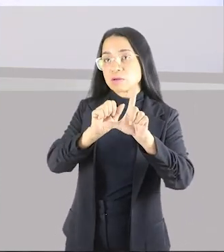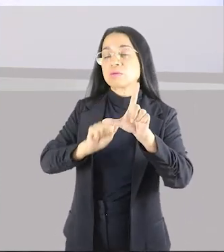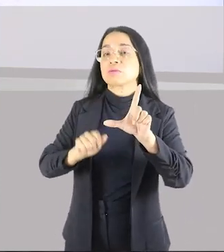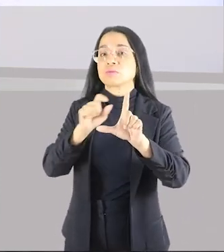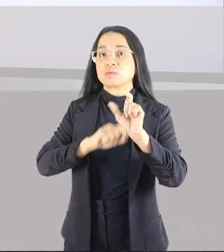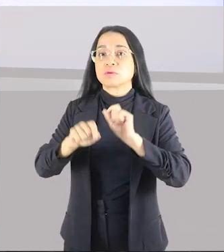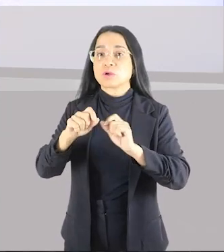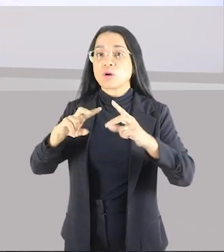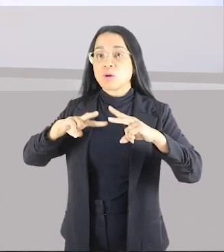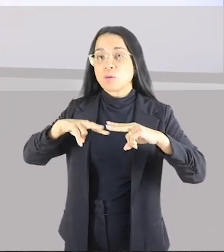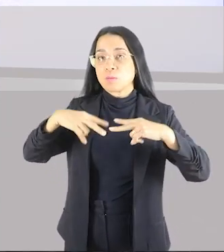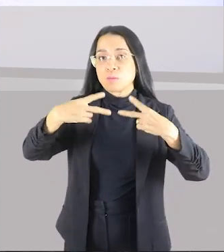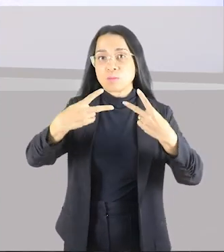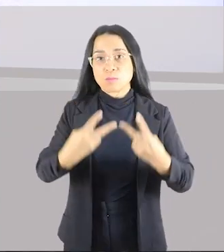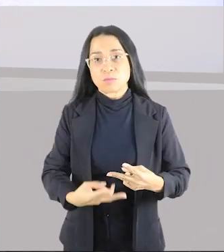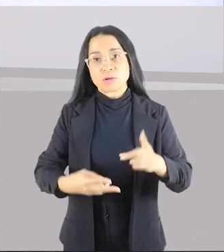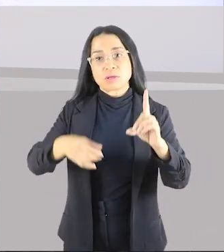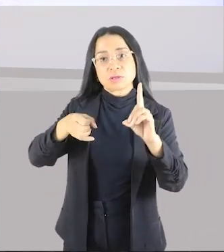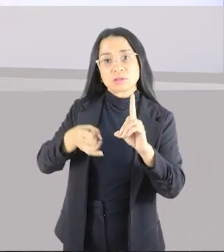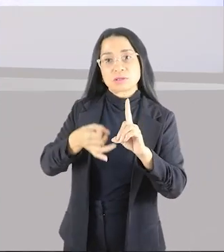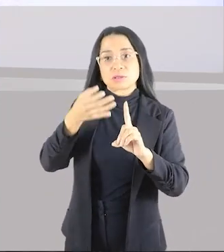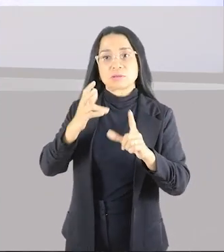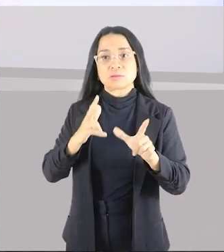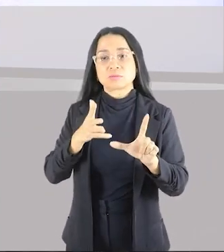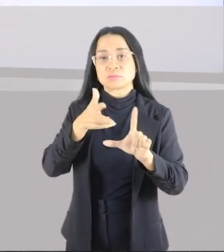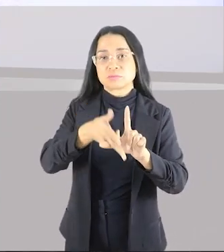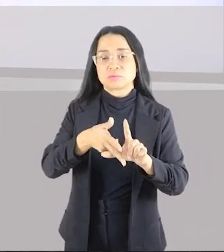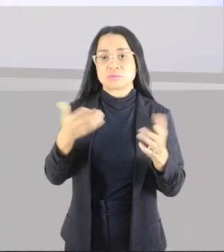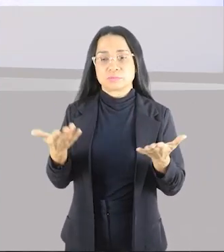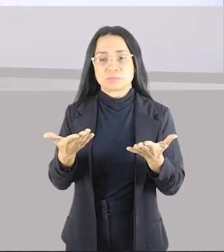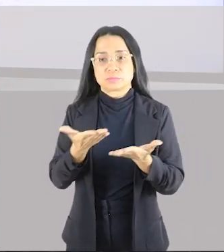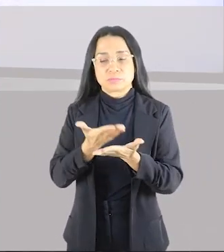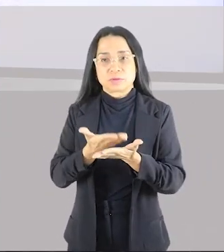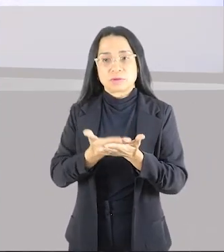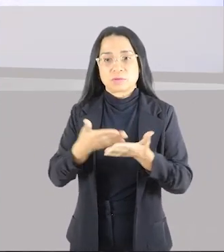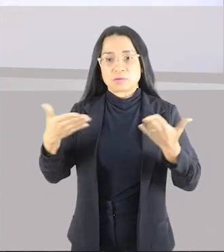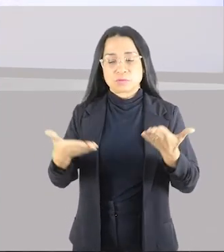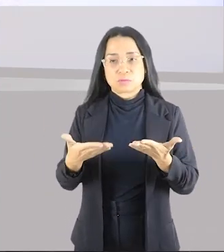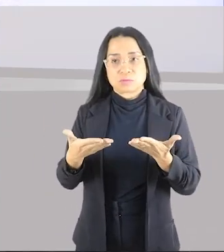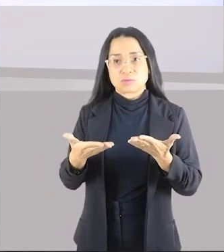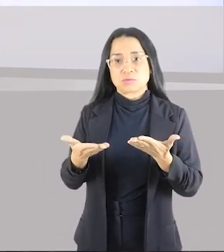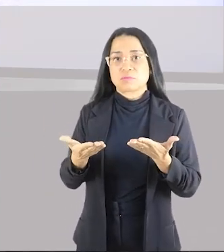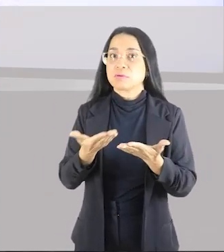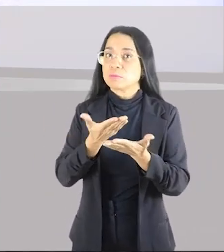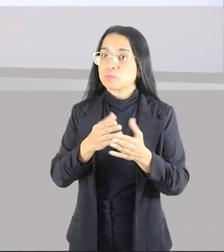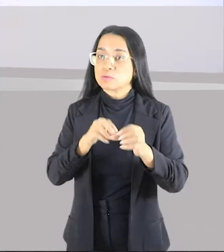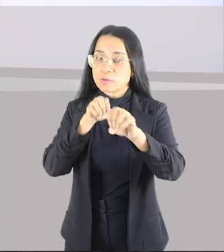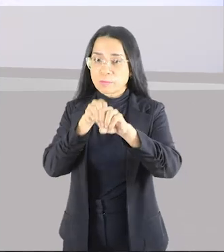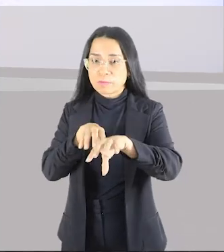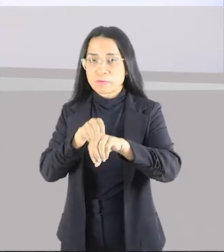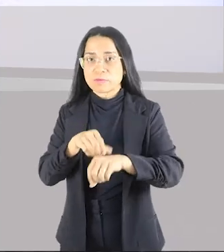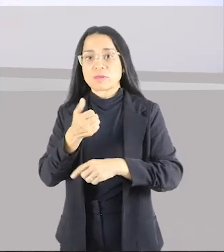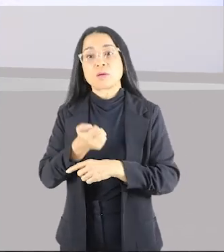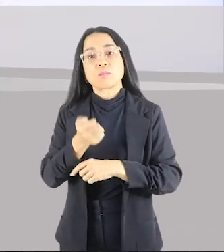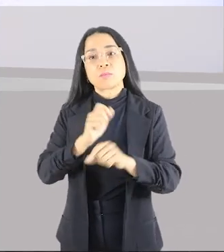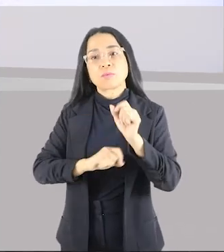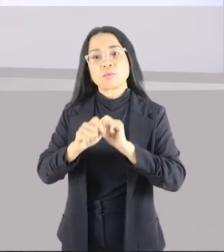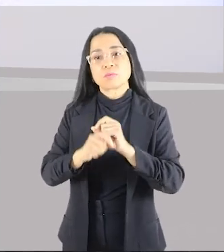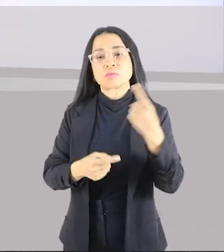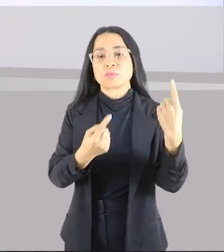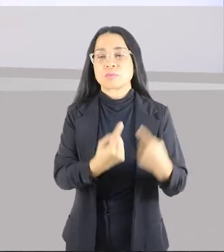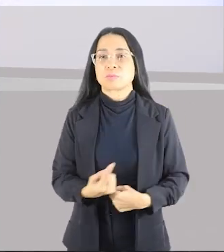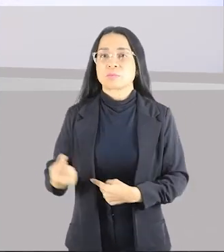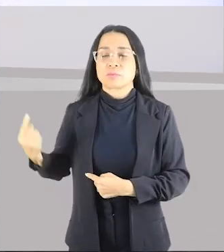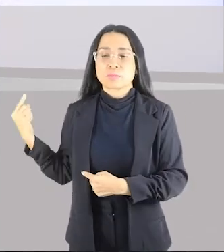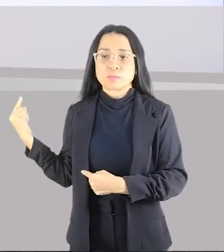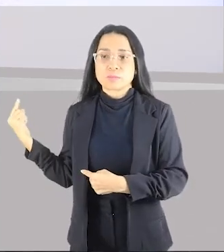link na descrição do vídeo. Na aula de hoje, nós vamos conversar um pouco sobre um dos eixos